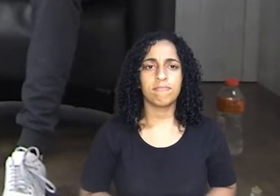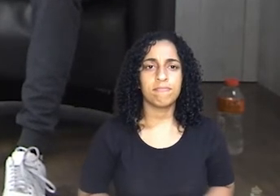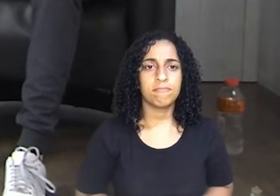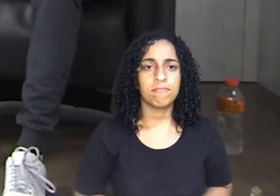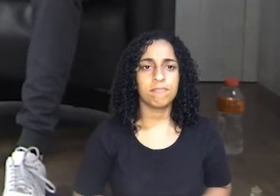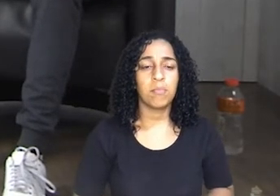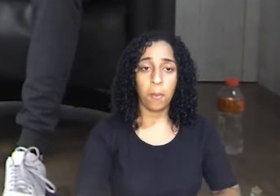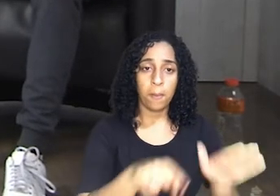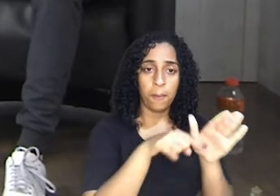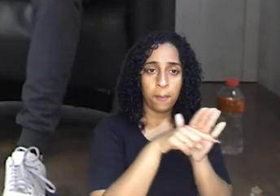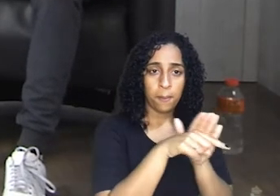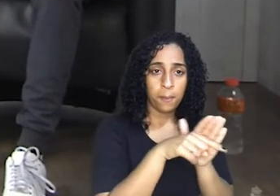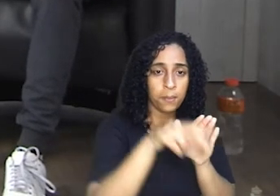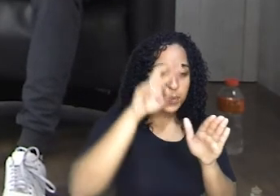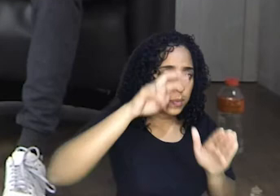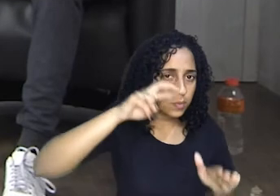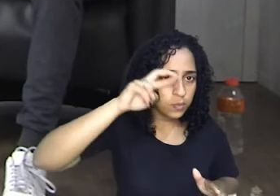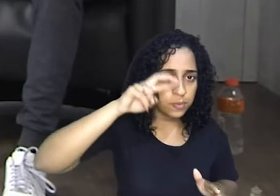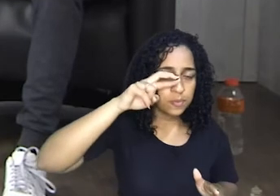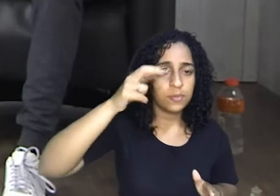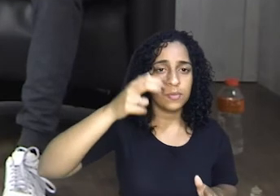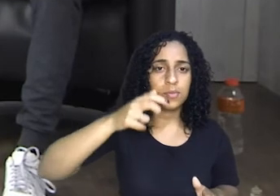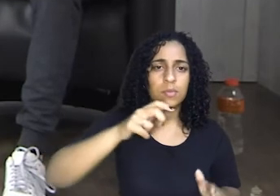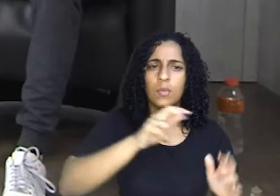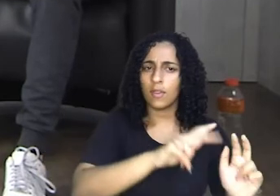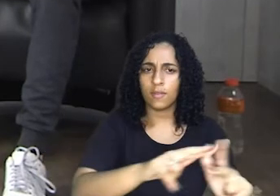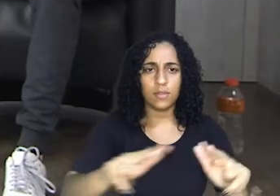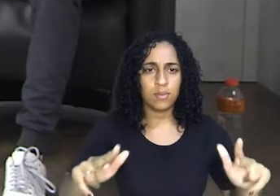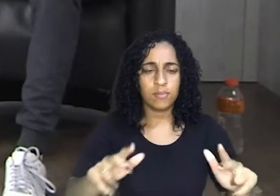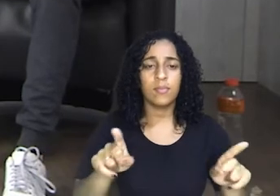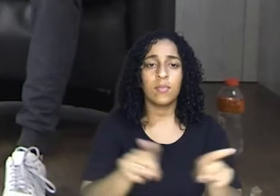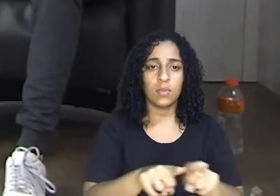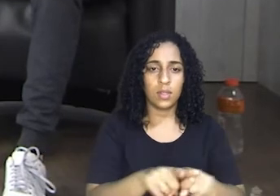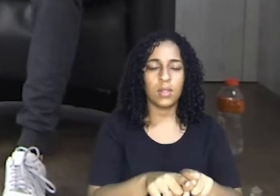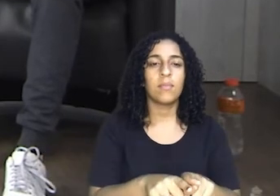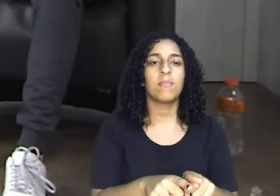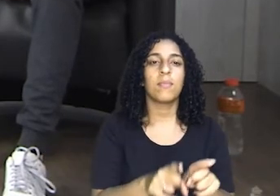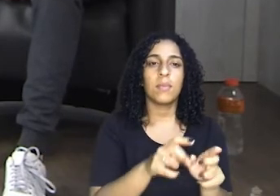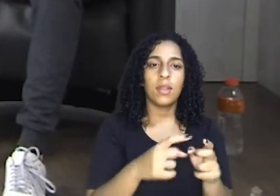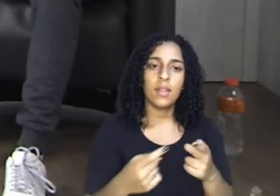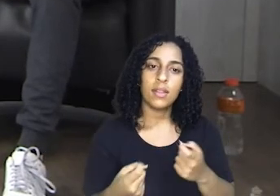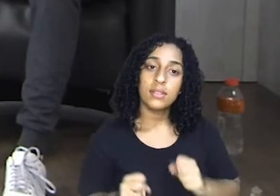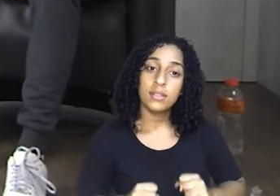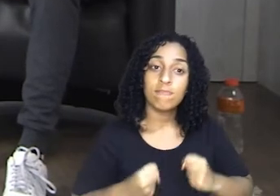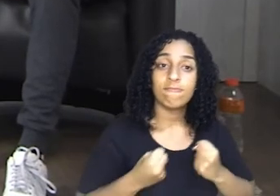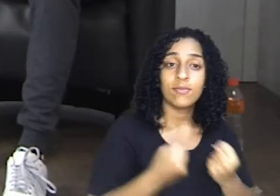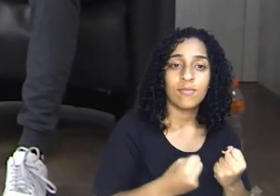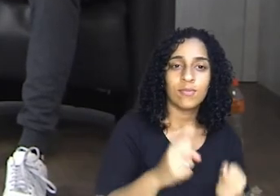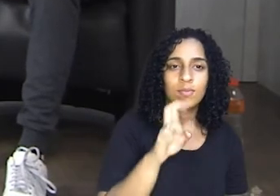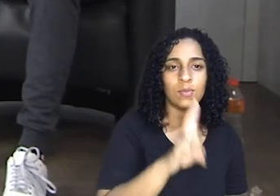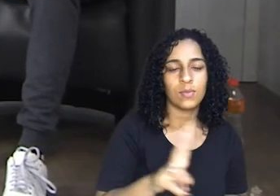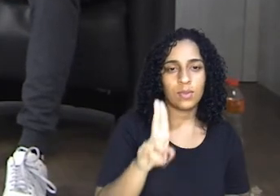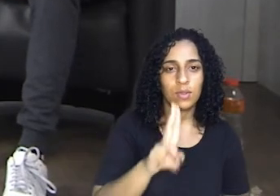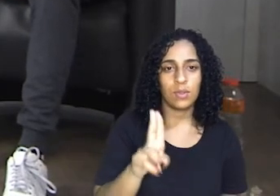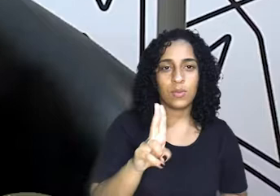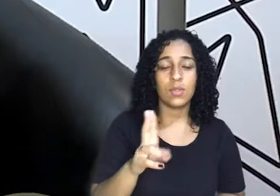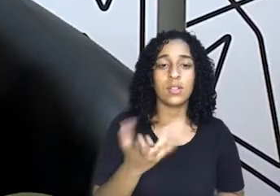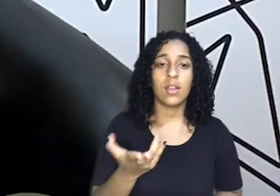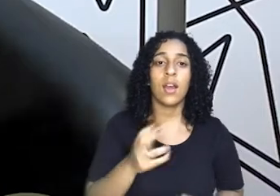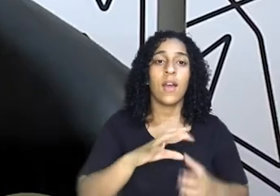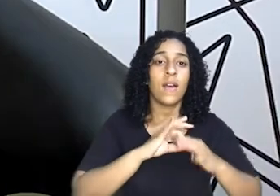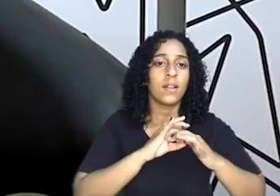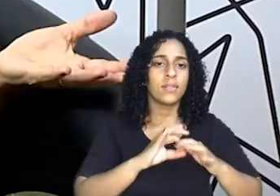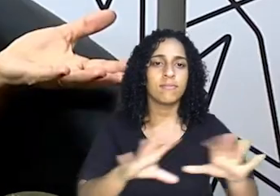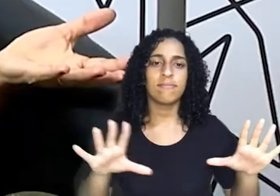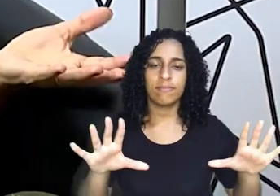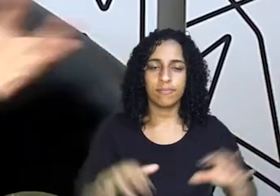o grupo de pesquisa educação vigiada e outros é que justamente defendem usar software de